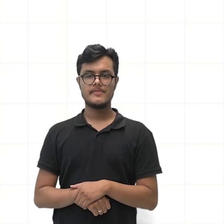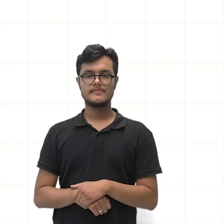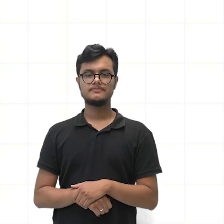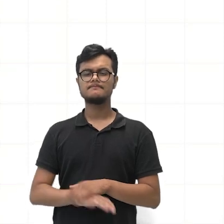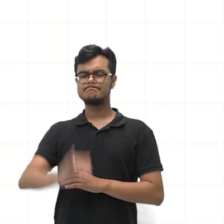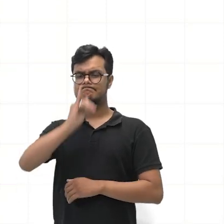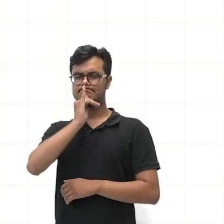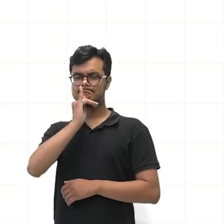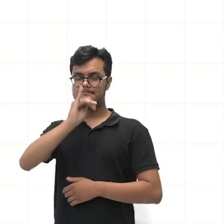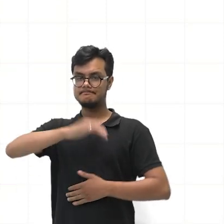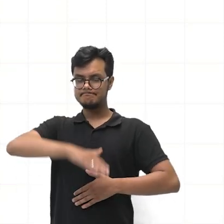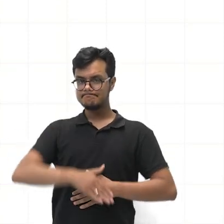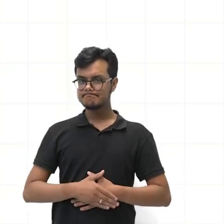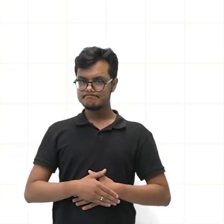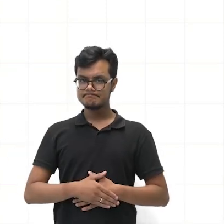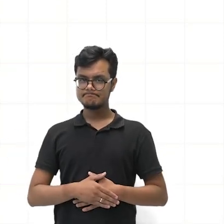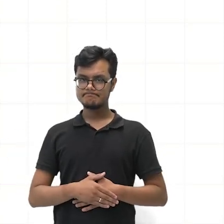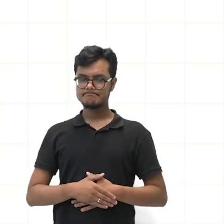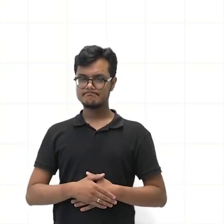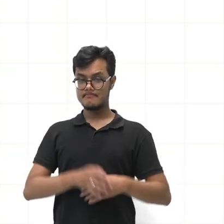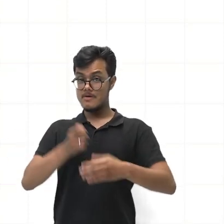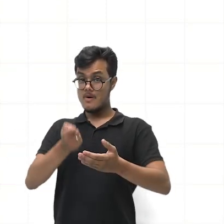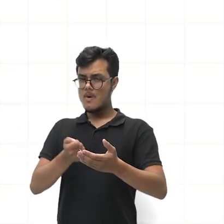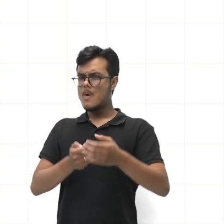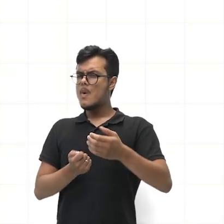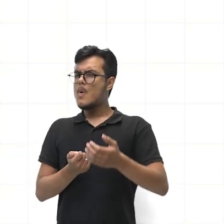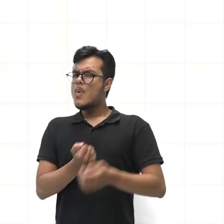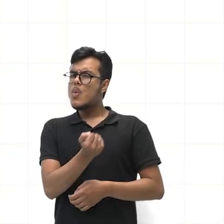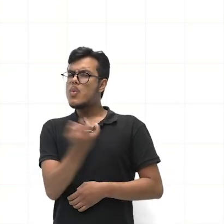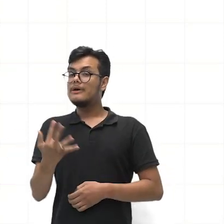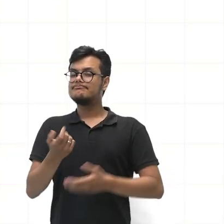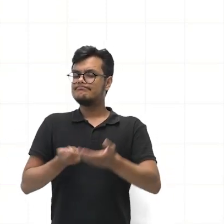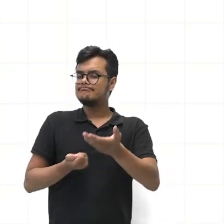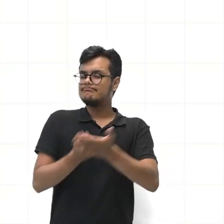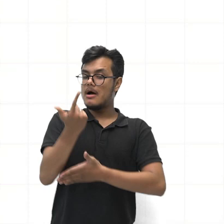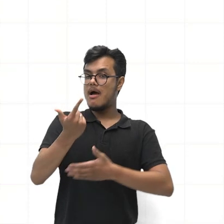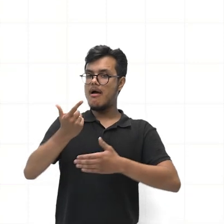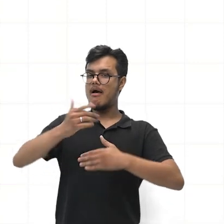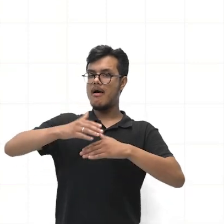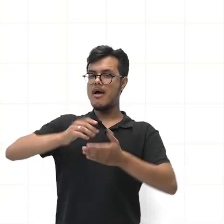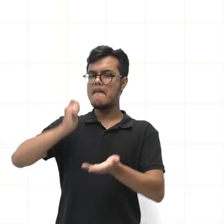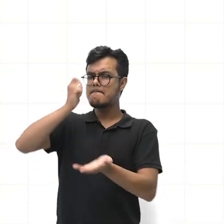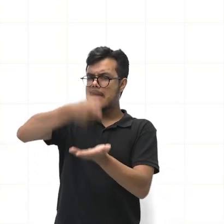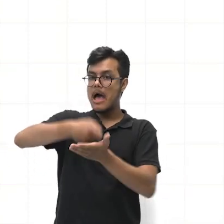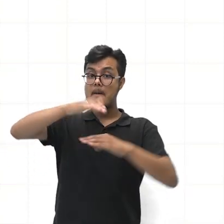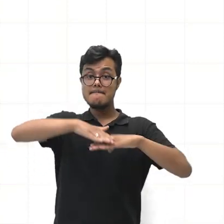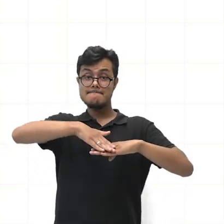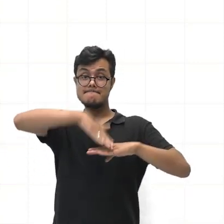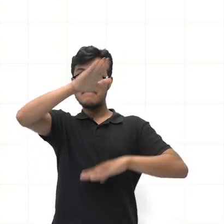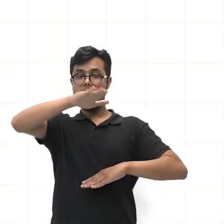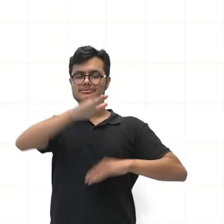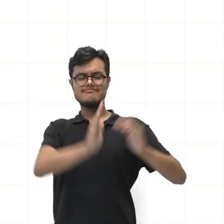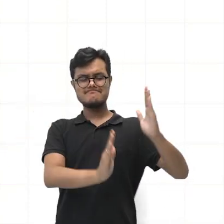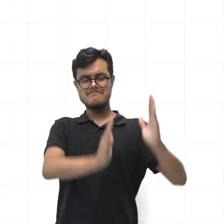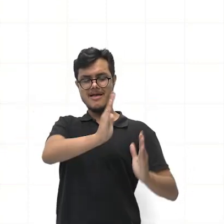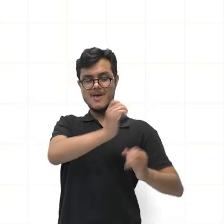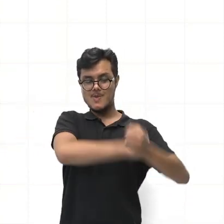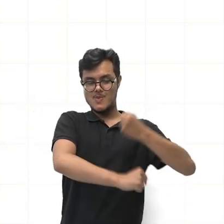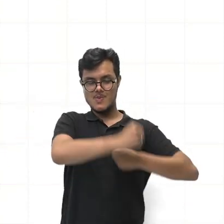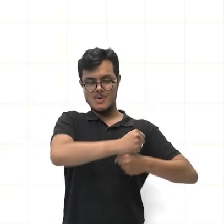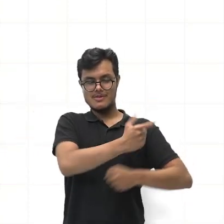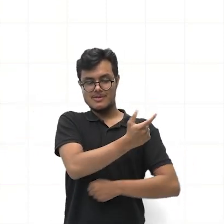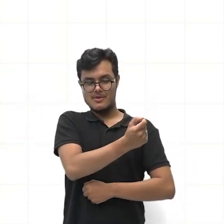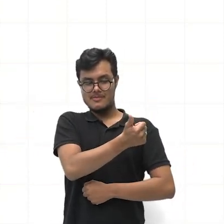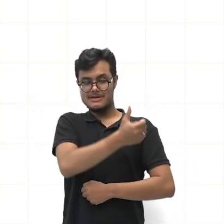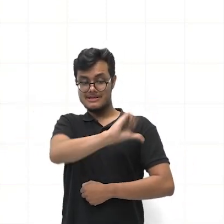Quanto uma pessoa pagou a mais na compra desses mesmos itens de junho de 2019 para junho